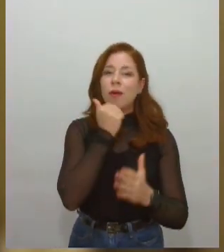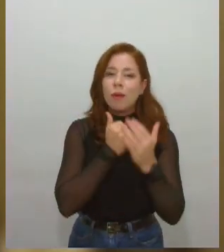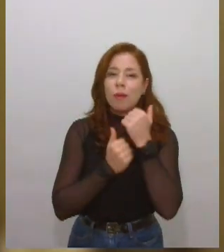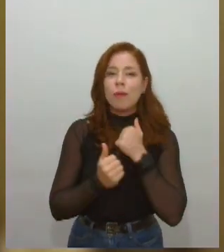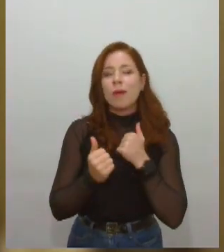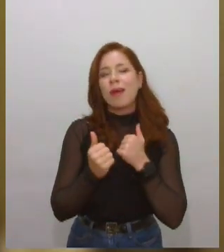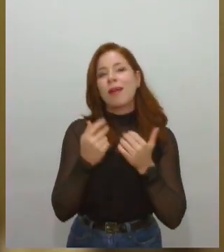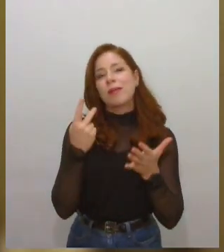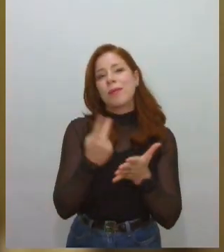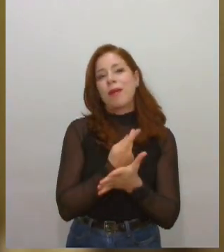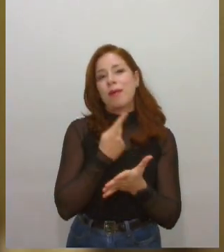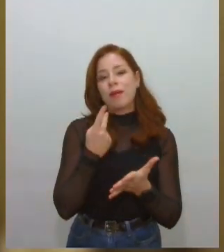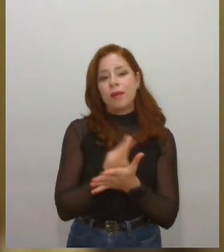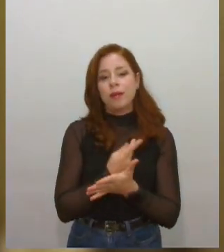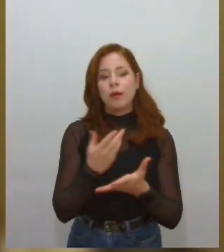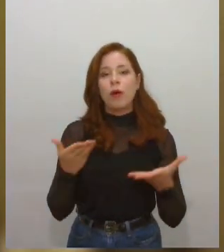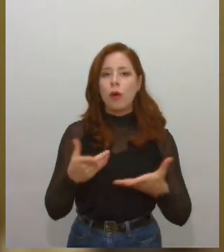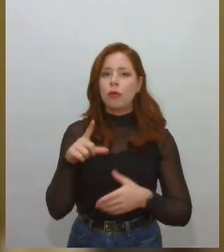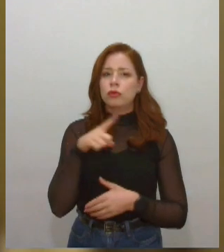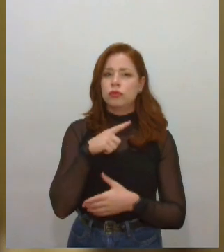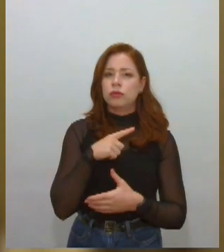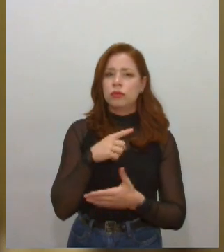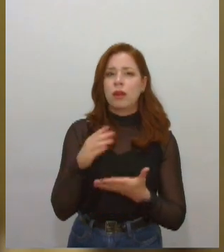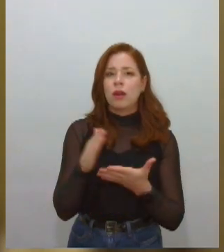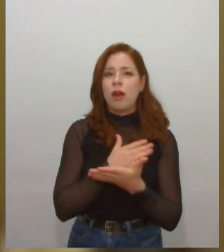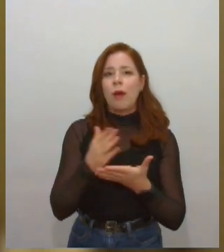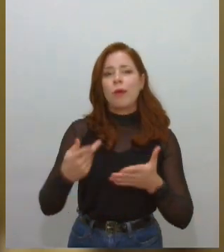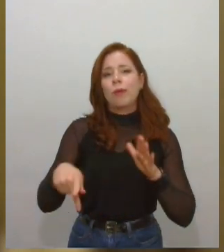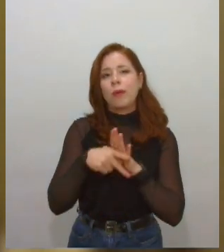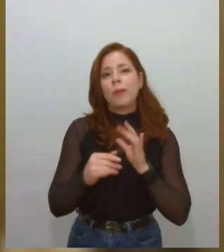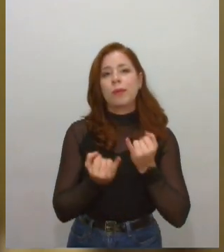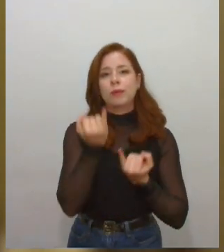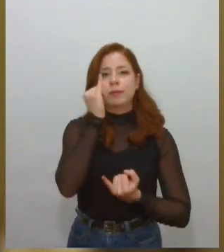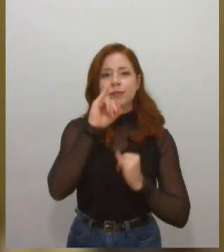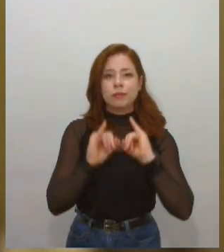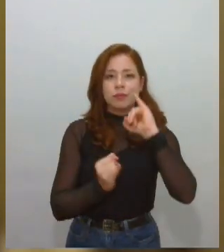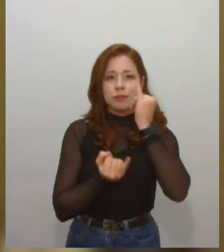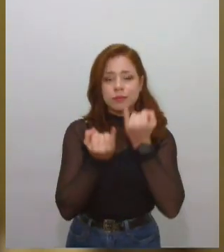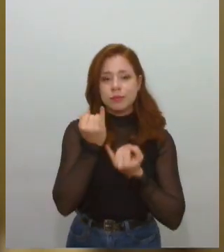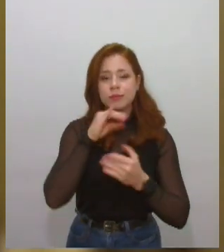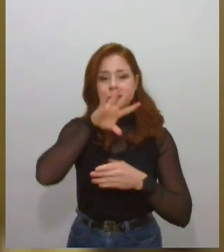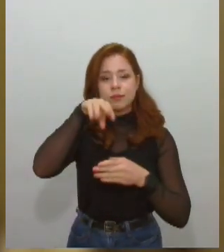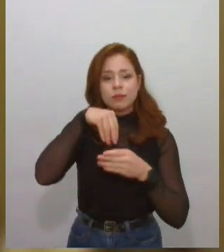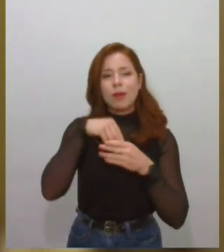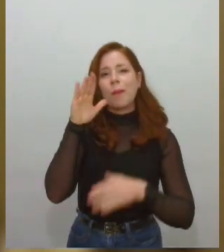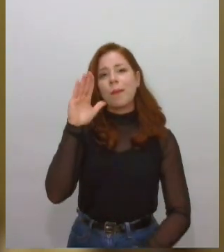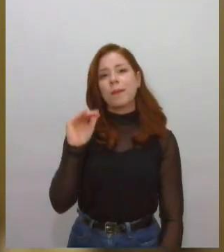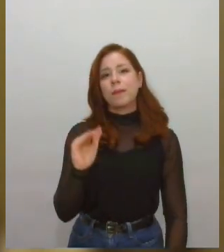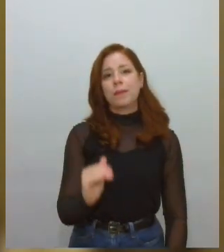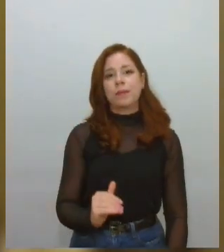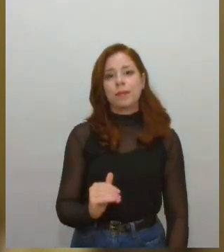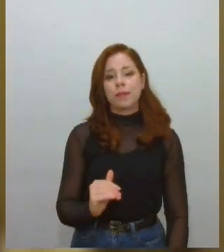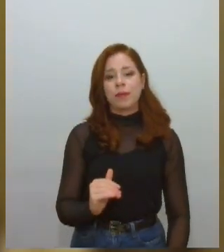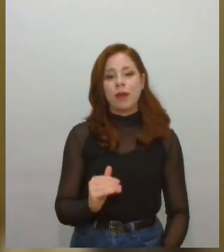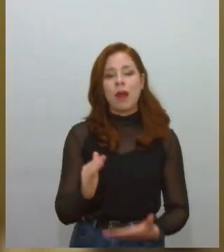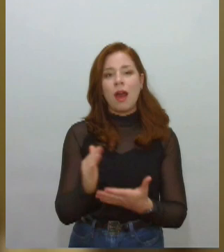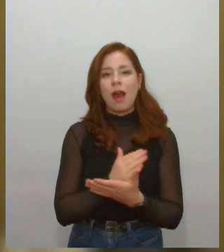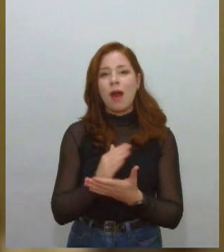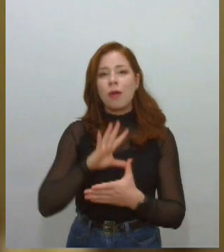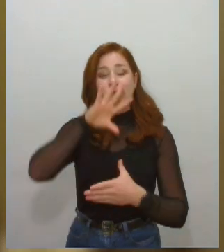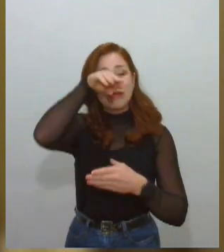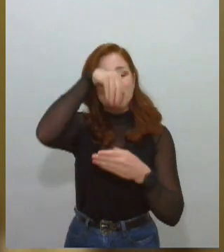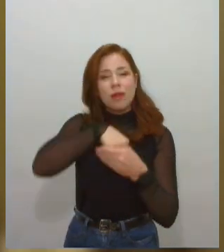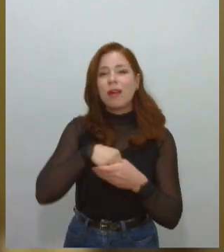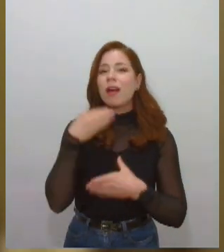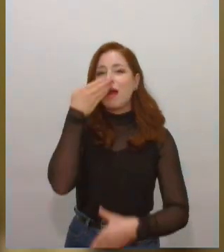gente tem os alimentos ultraprocessados, os industrializados, baratos. Alimentos ricos em açúcar, rico em sal, rico